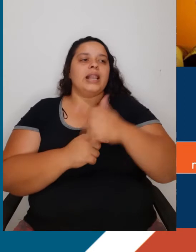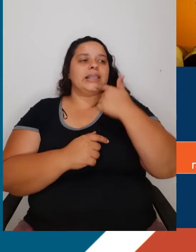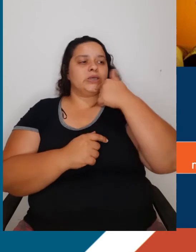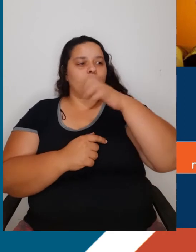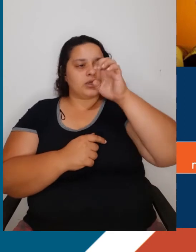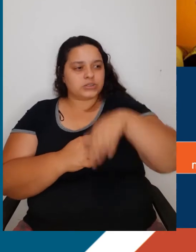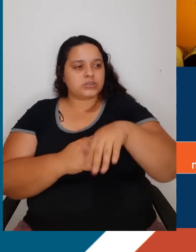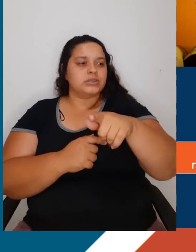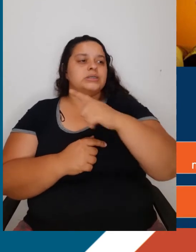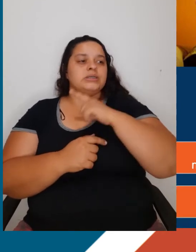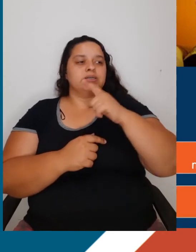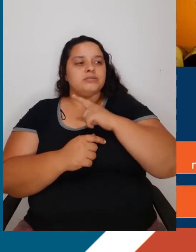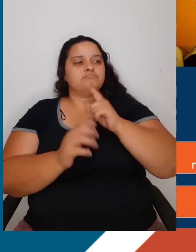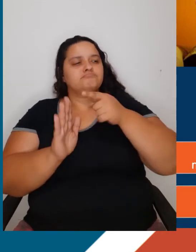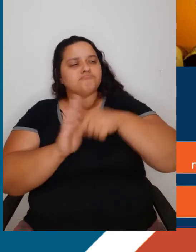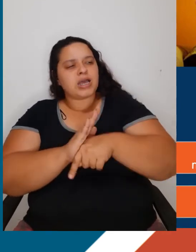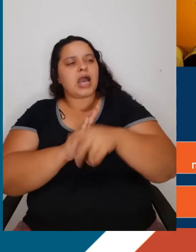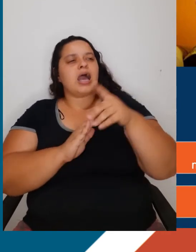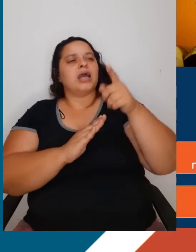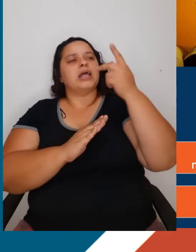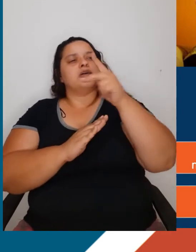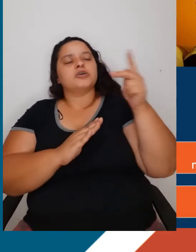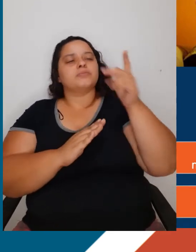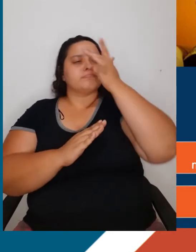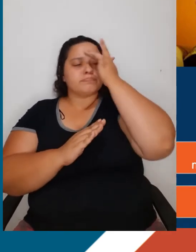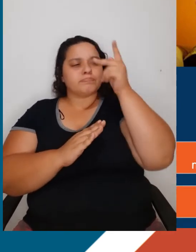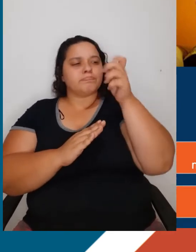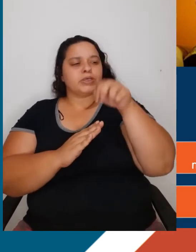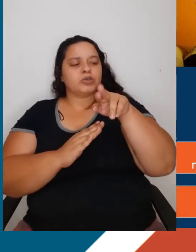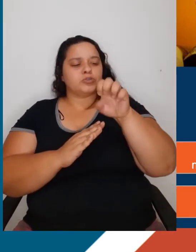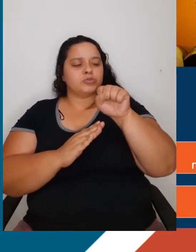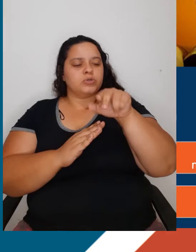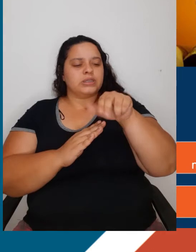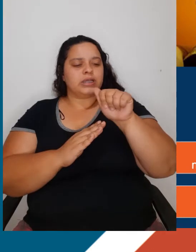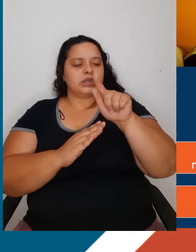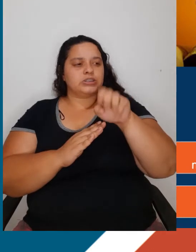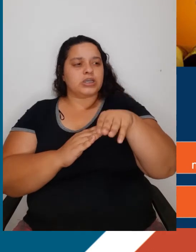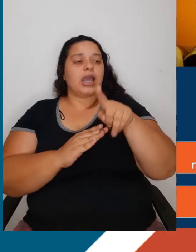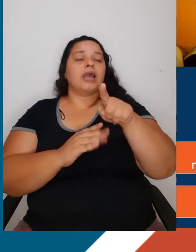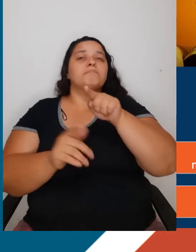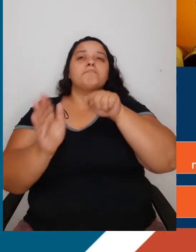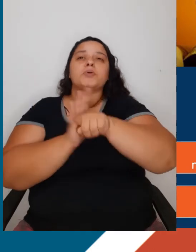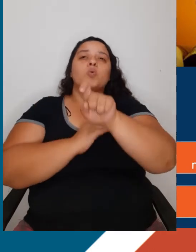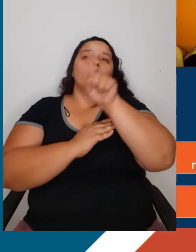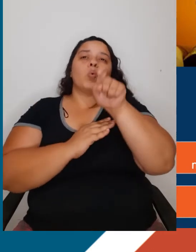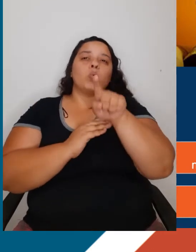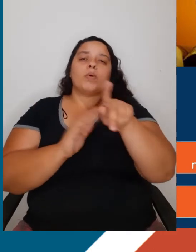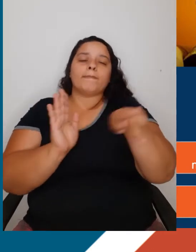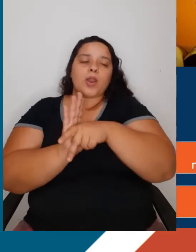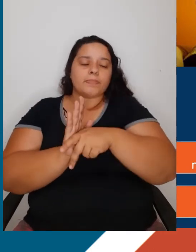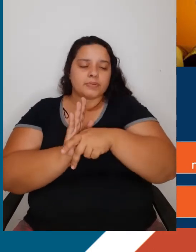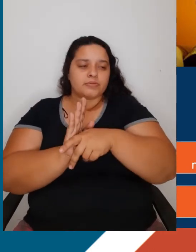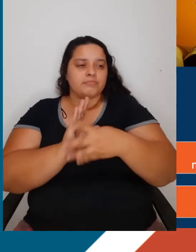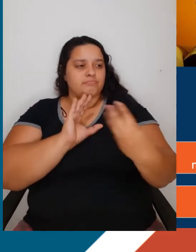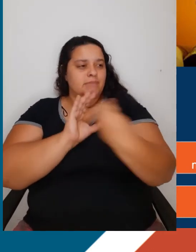contos, adentrando de forma densa nas vivências de suas personagens, a partir de seus questionamentos internos. Com isso, sua